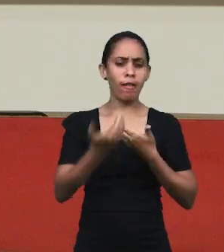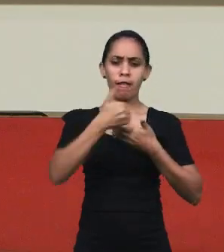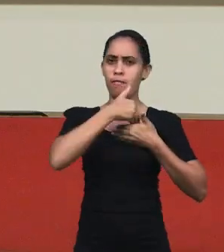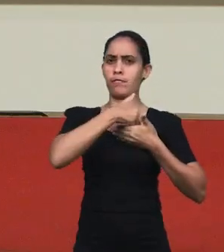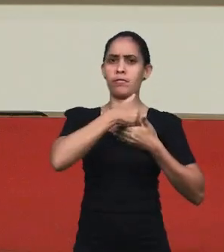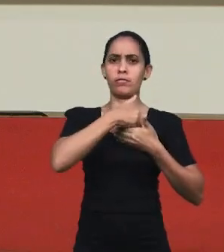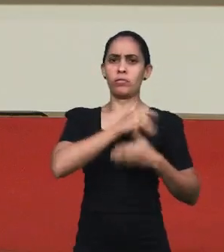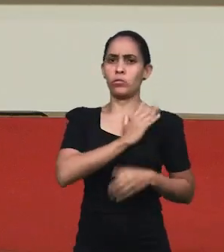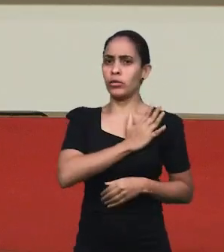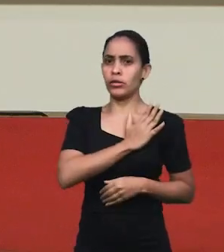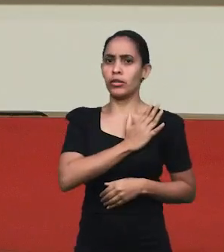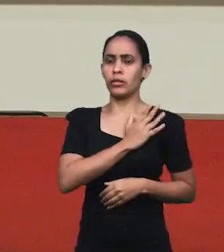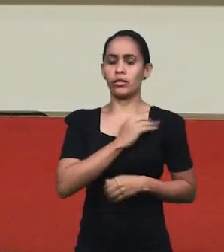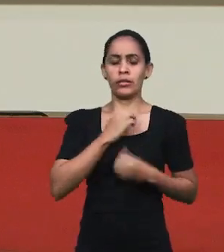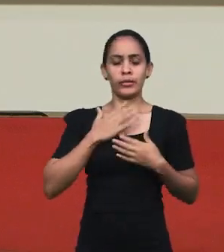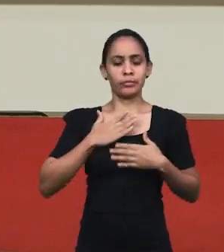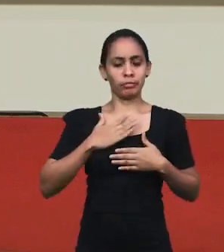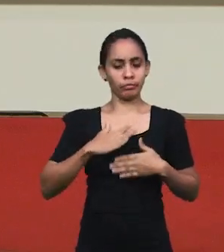onde Jesus habita,